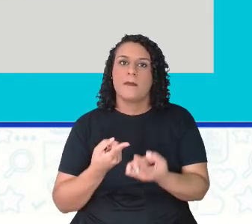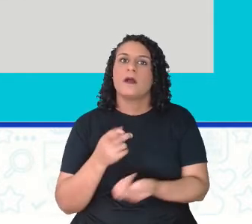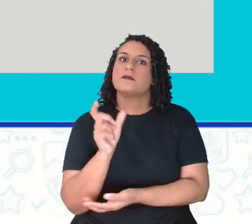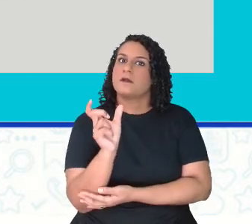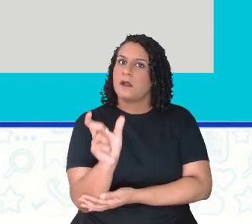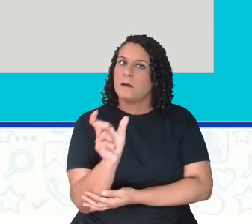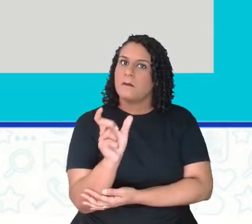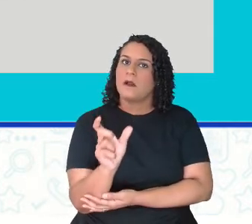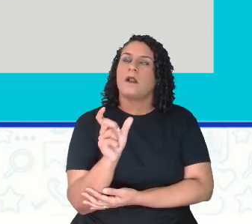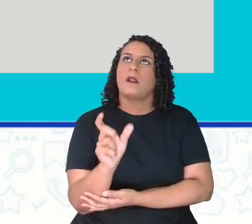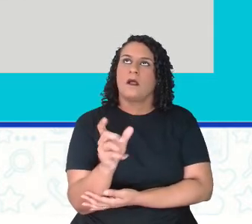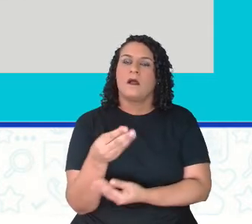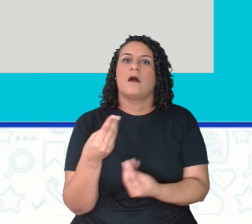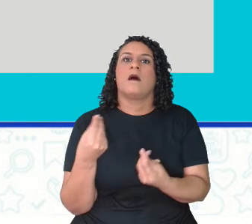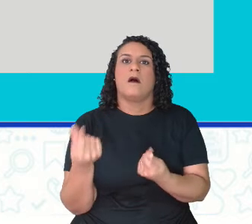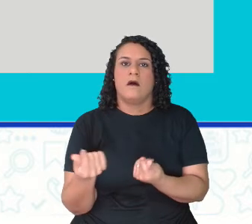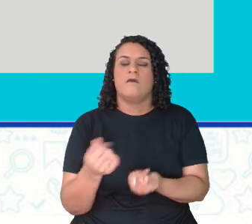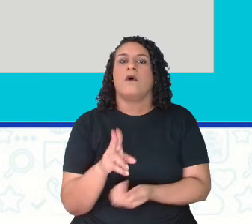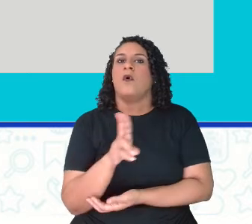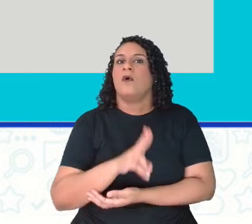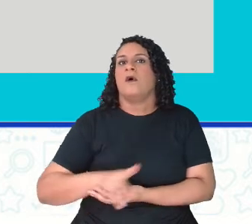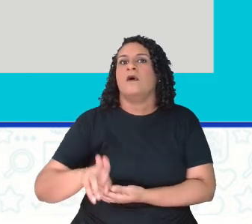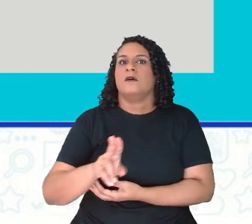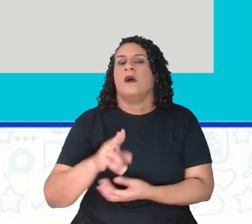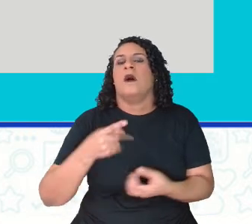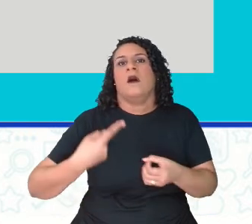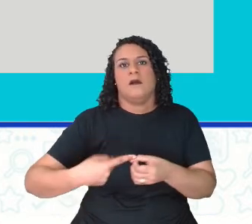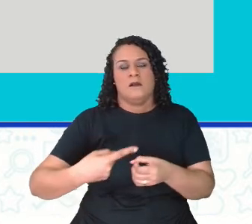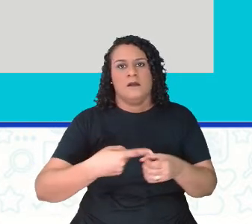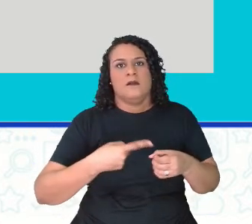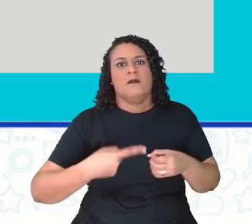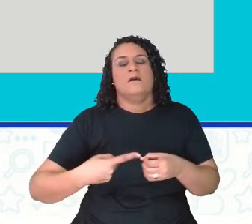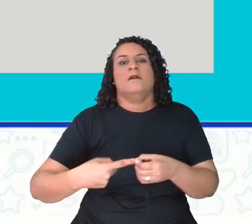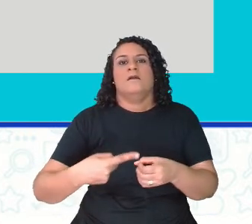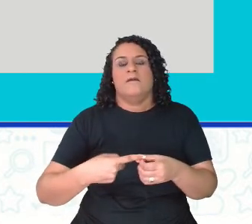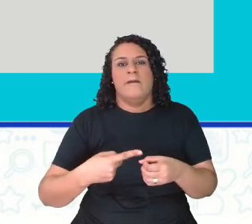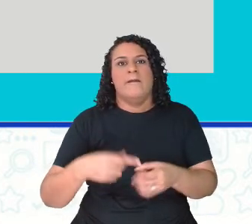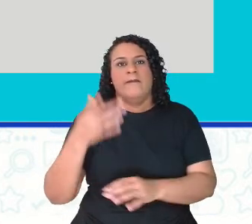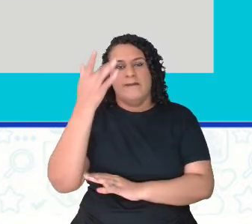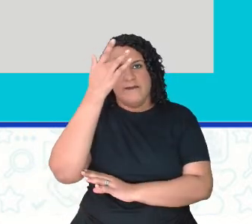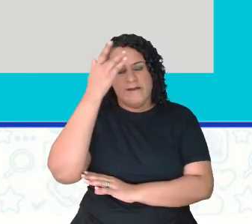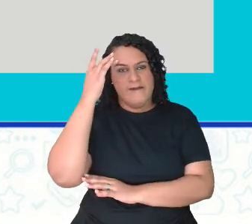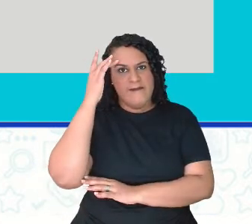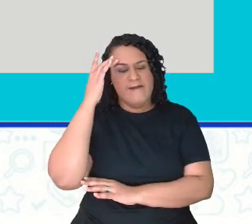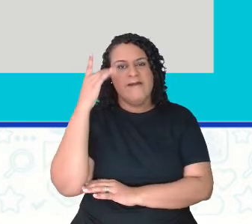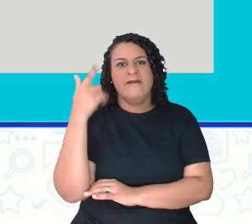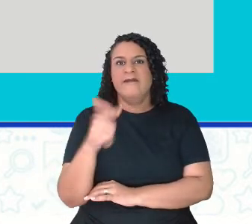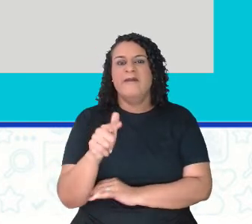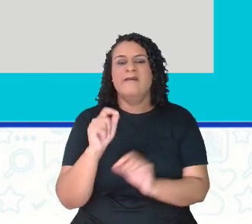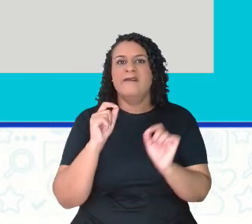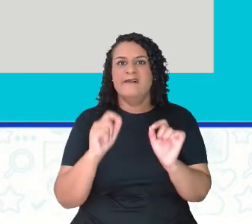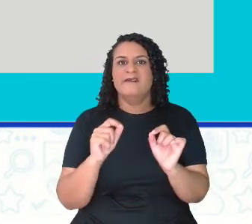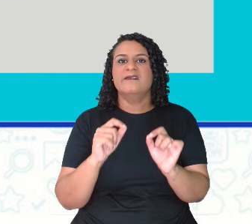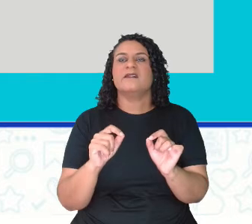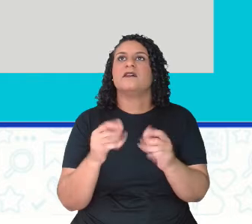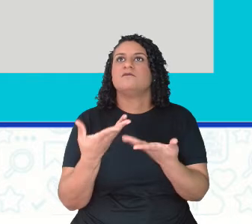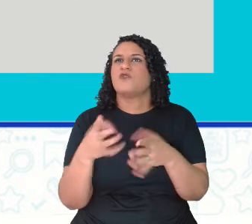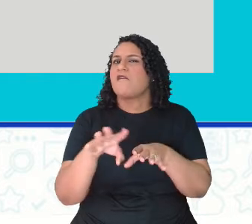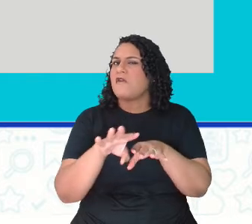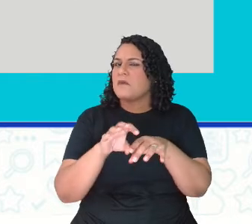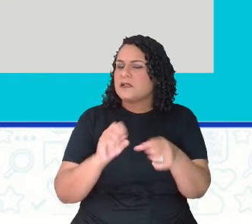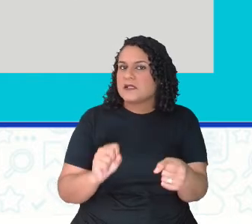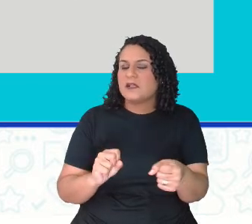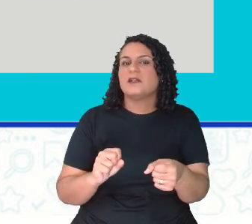termo usado muito na zona rural, por pessoas que não têm um nível mais alto, não